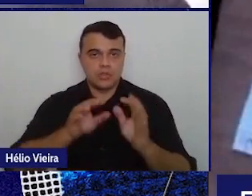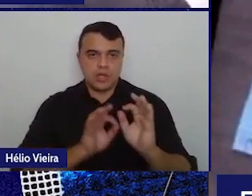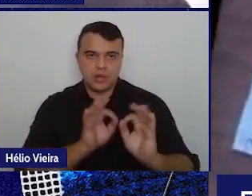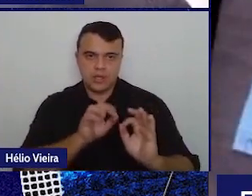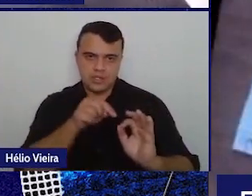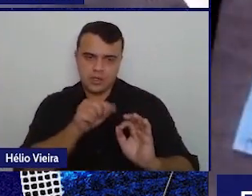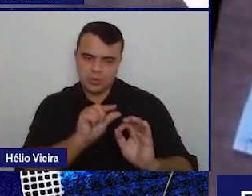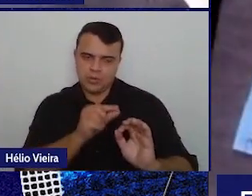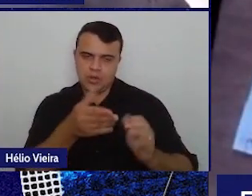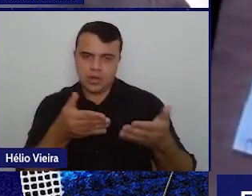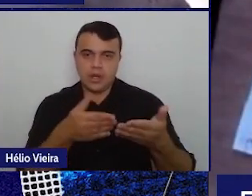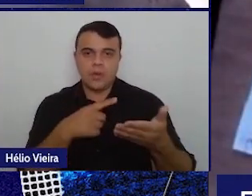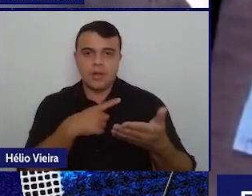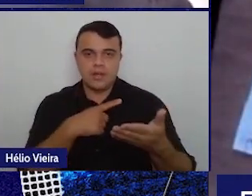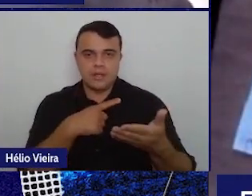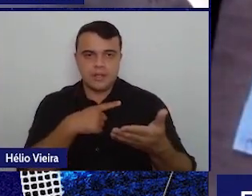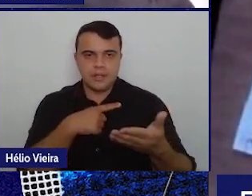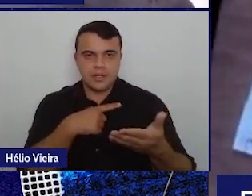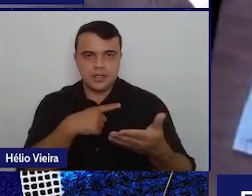pouquinho